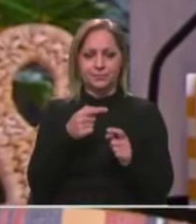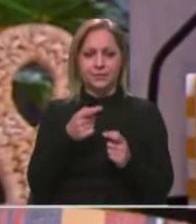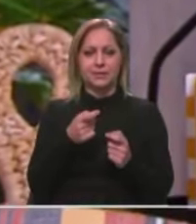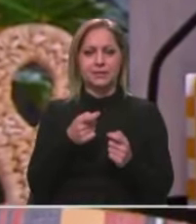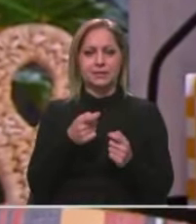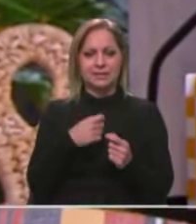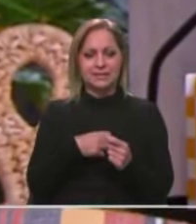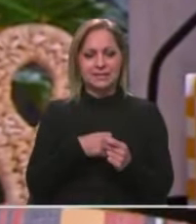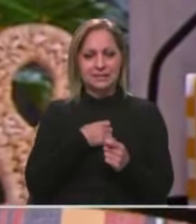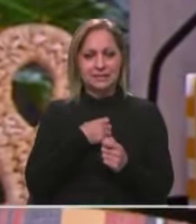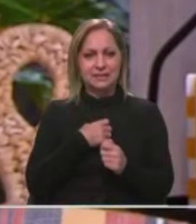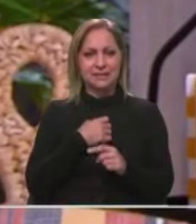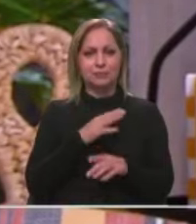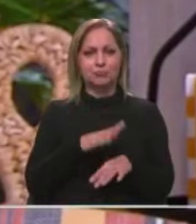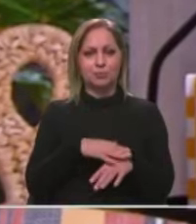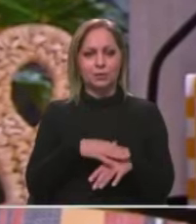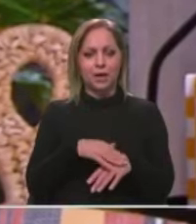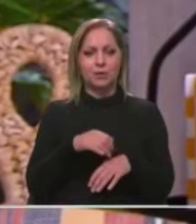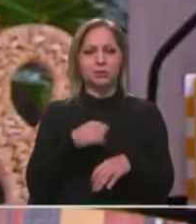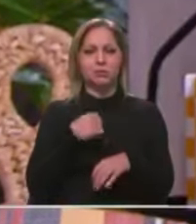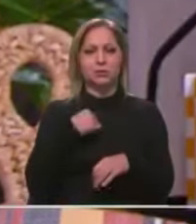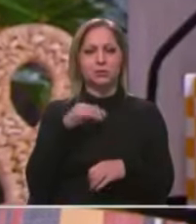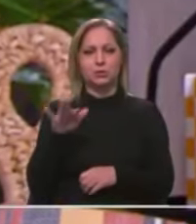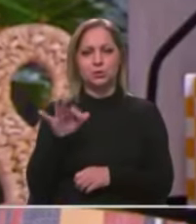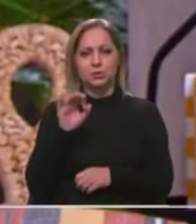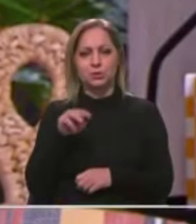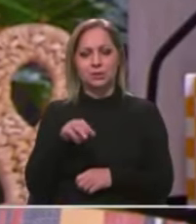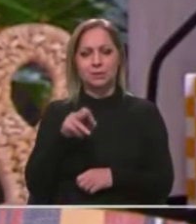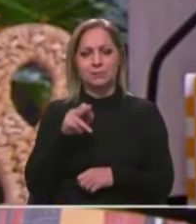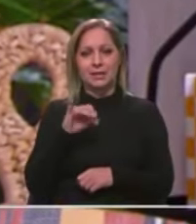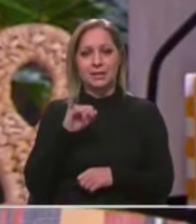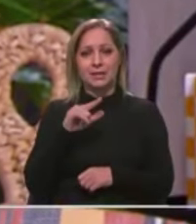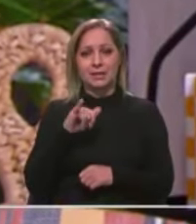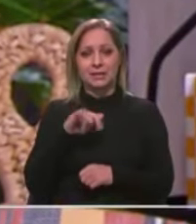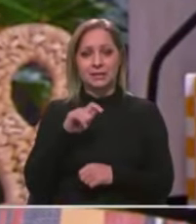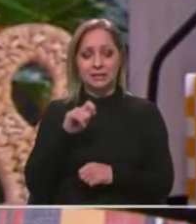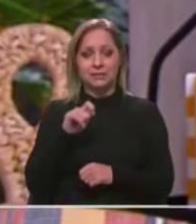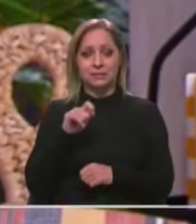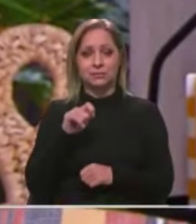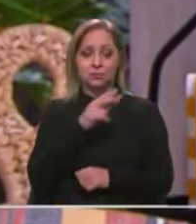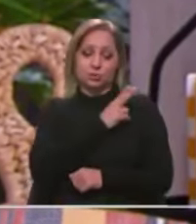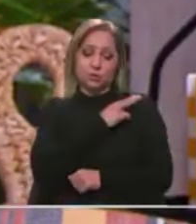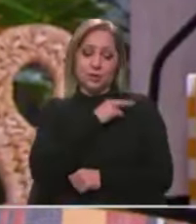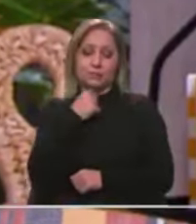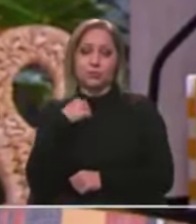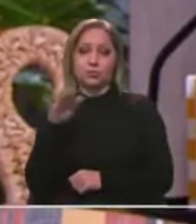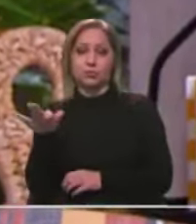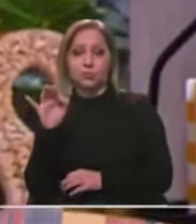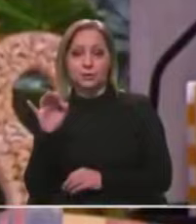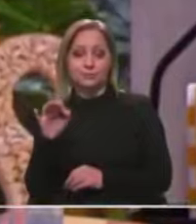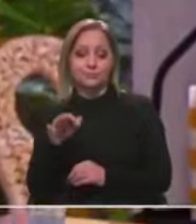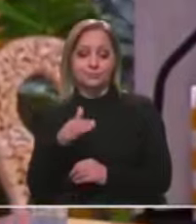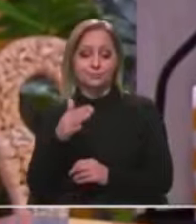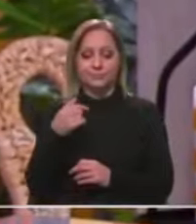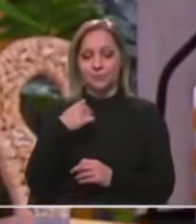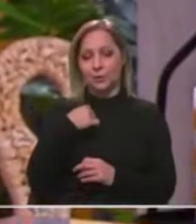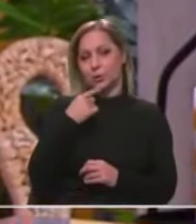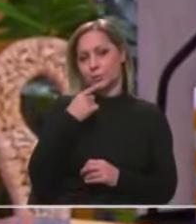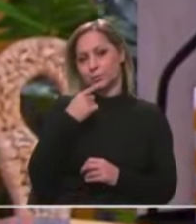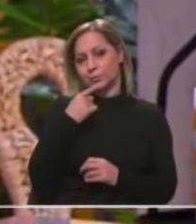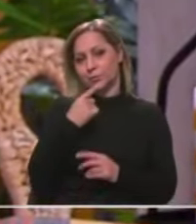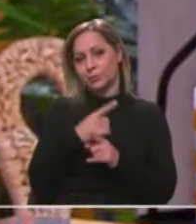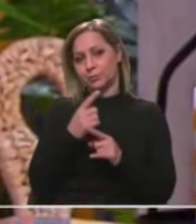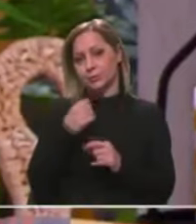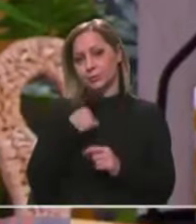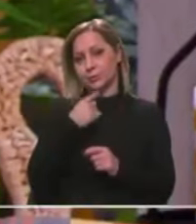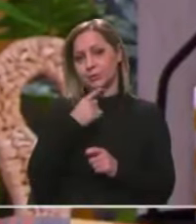Ficaram sentidas por causa de eu ter nomeado a Marilyn para capataz. Não sei, pronto... Lá está, eu percebi, porque eu tinha dito que